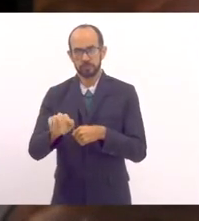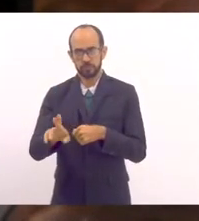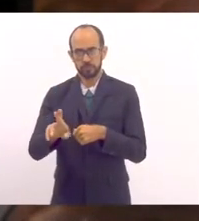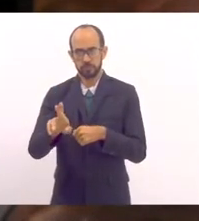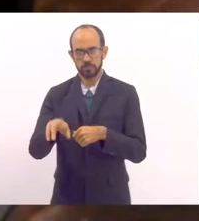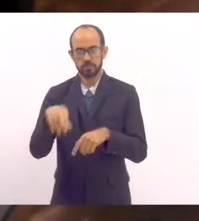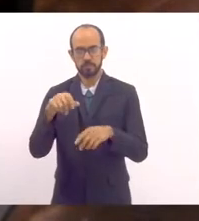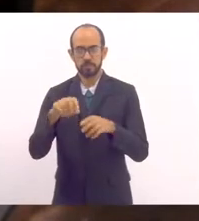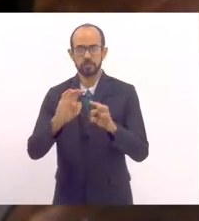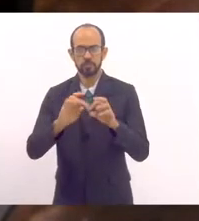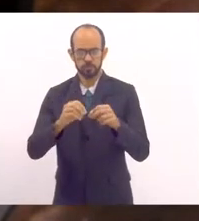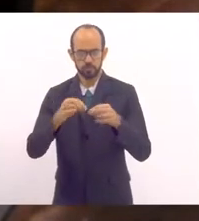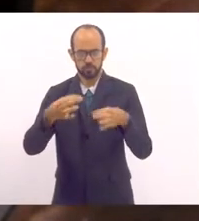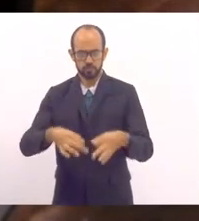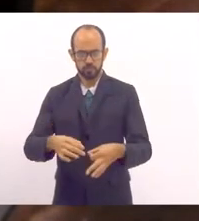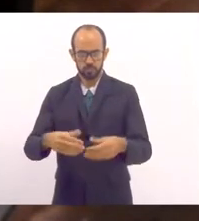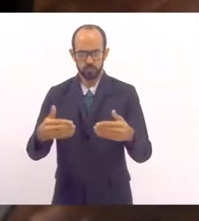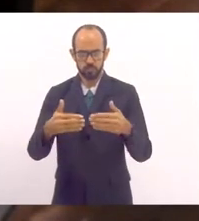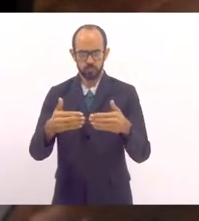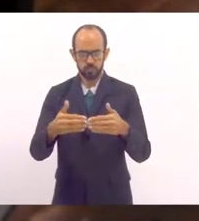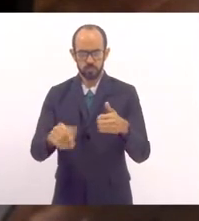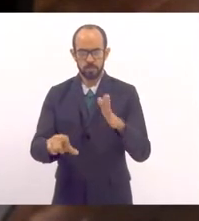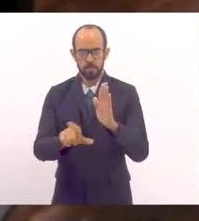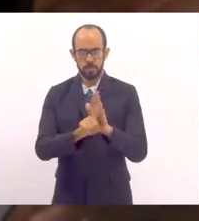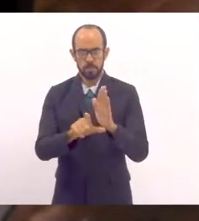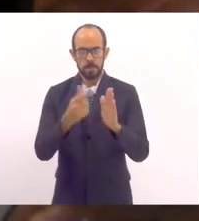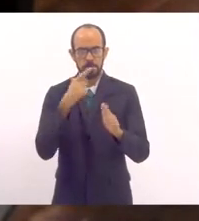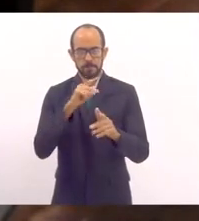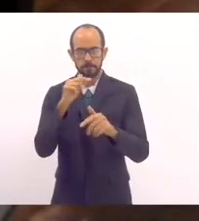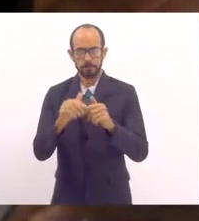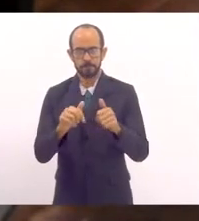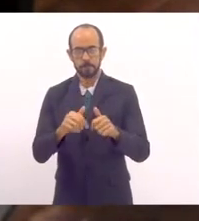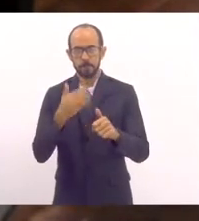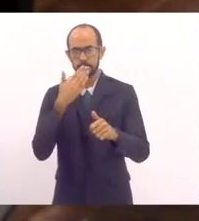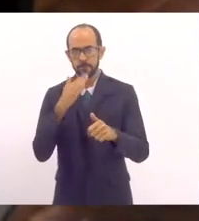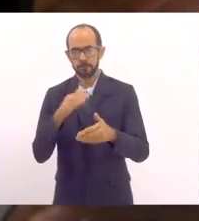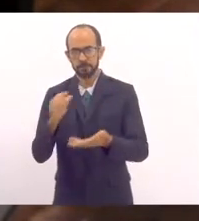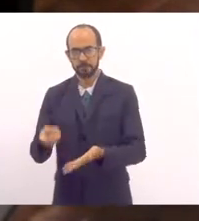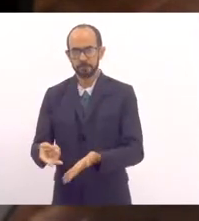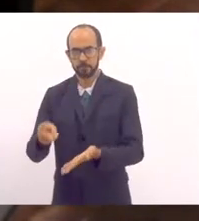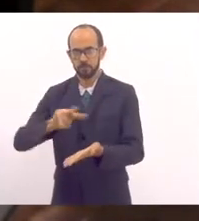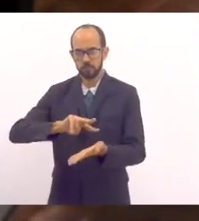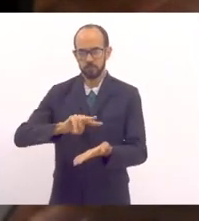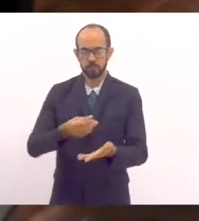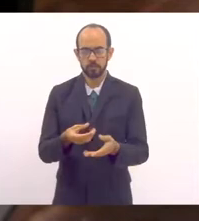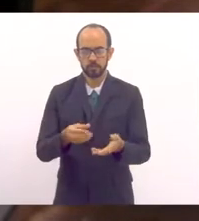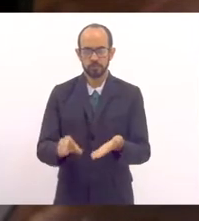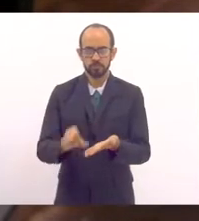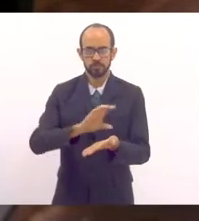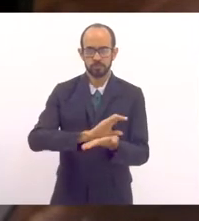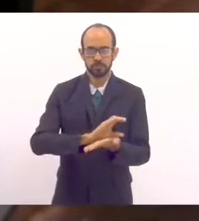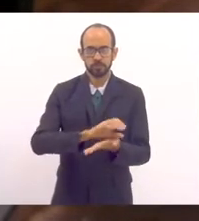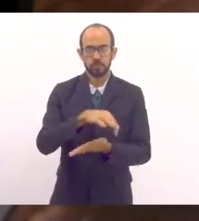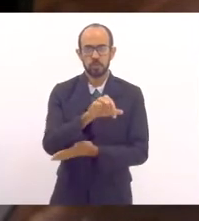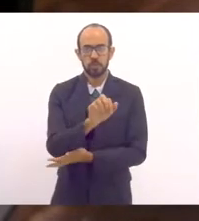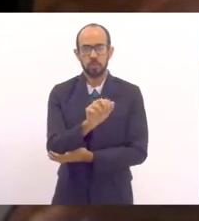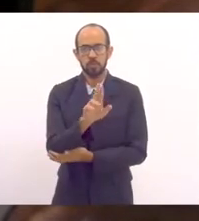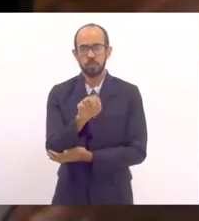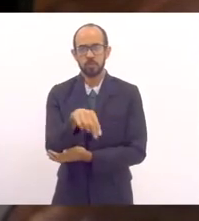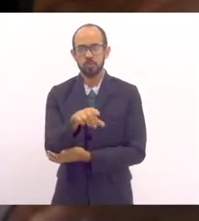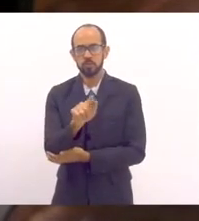100% legalizadas, elas tiveram força para solicitar recursos do Fungetur,